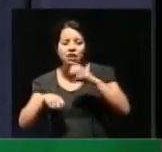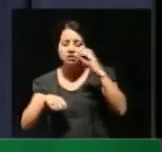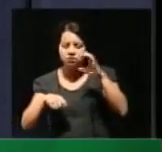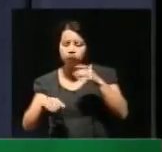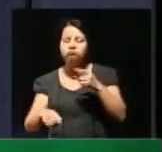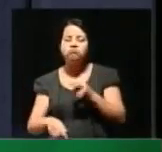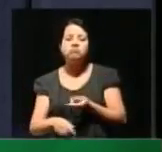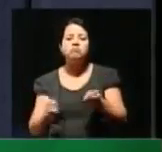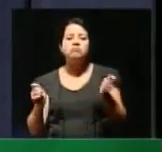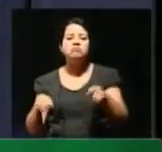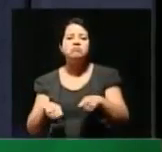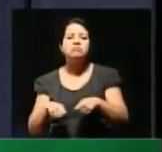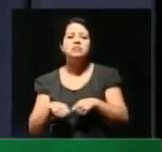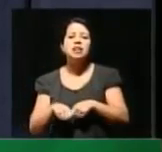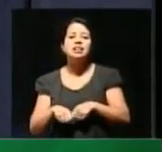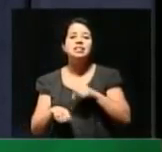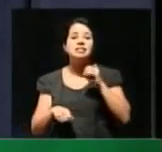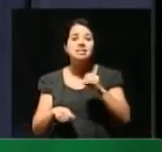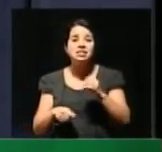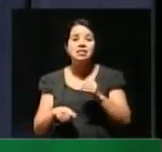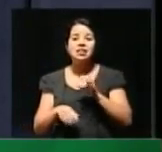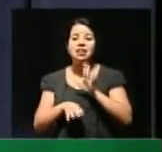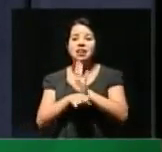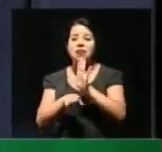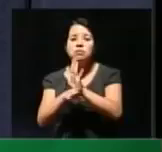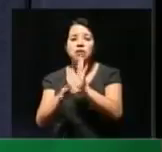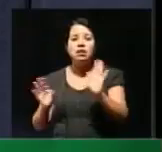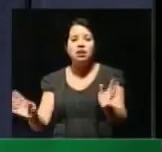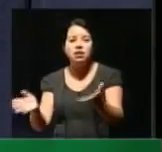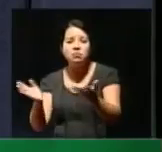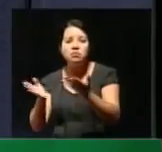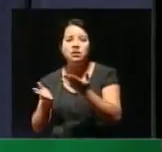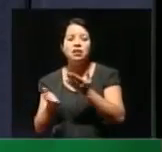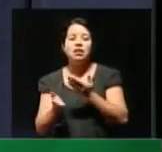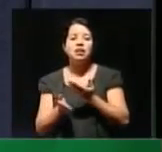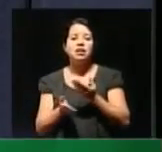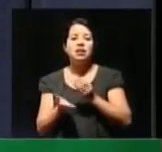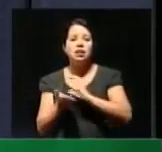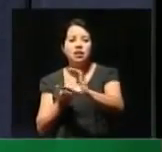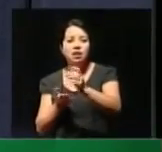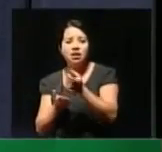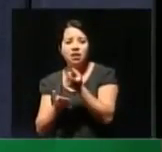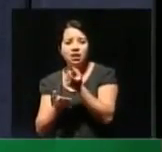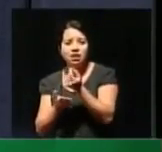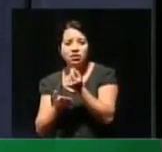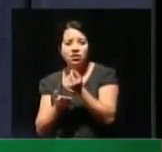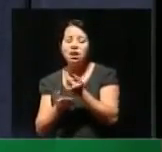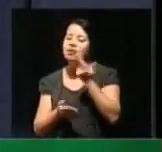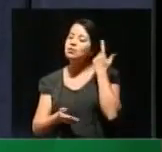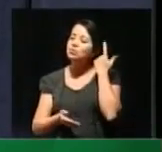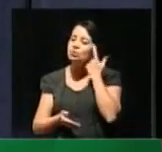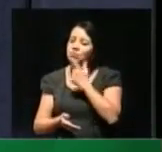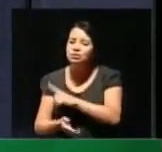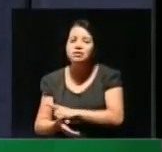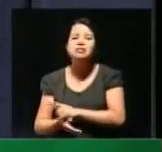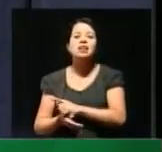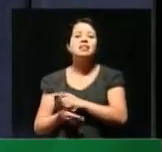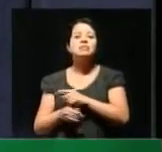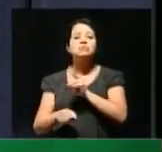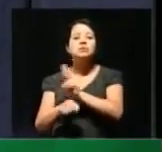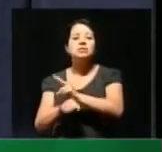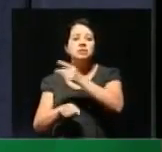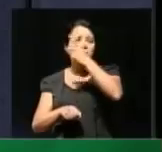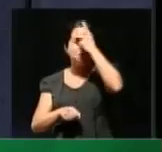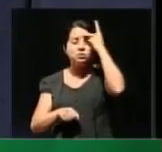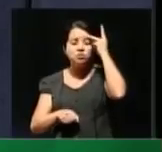alta cobertura para cada uma delas, você consegue evitar novas infecções e manter as pessoas vivas, vivendo bem e por